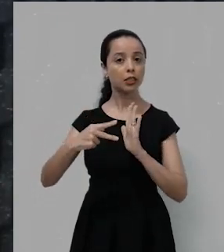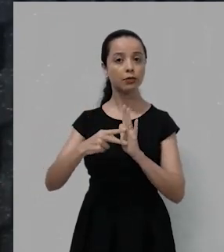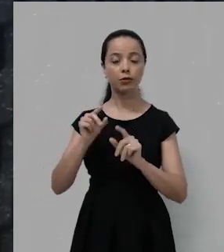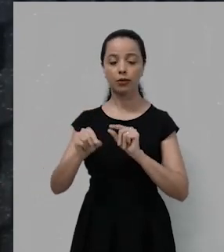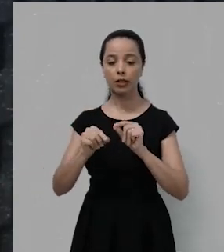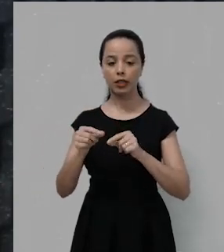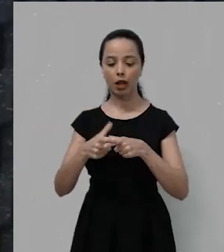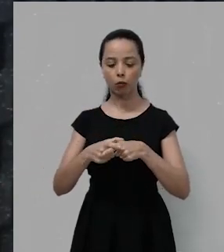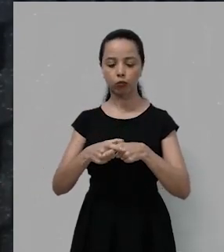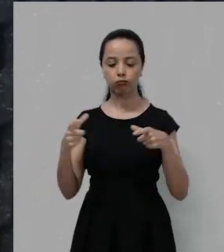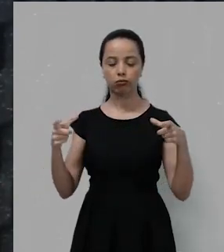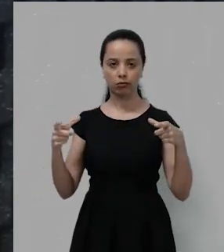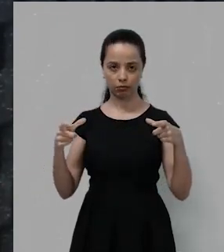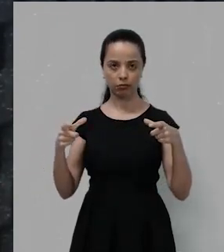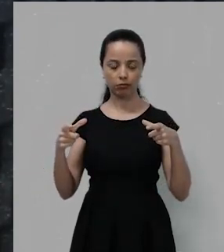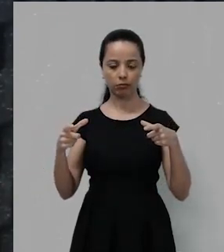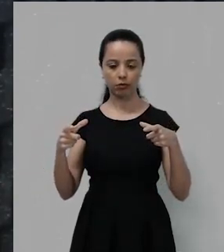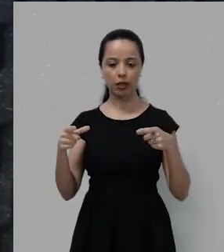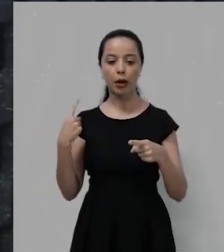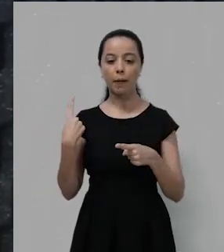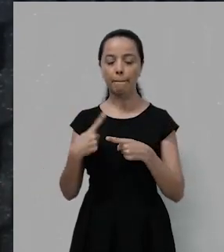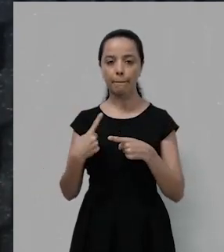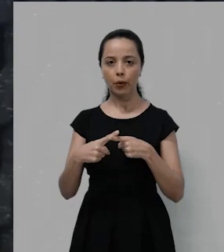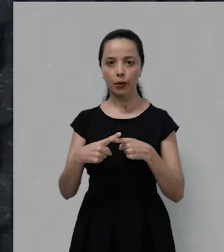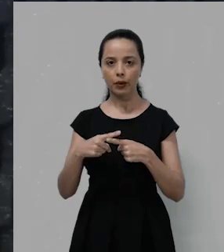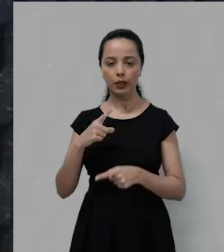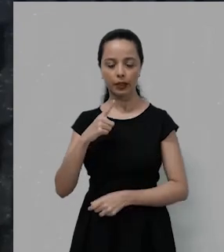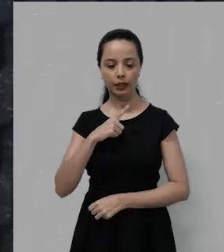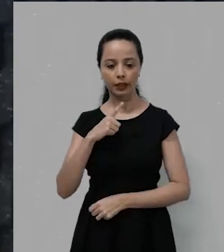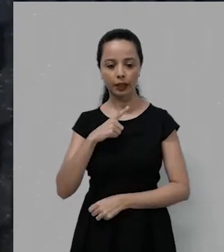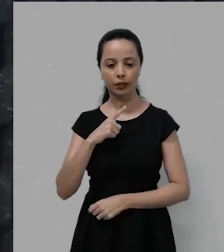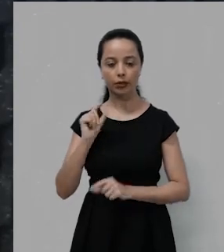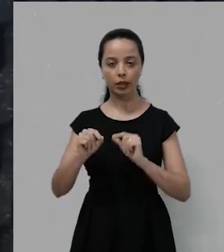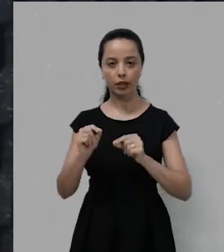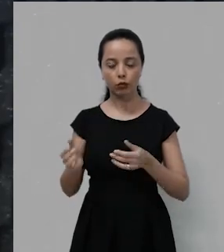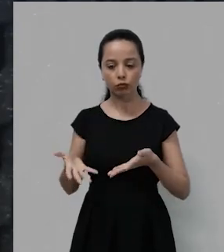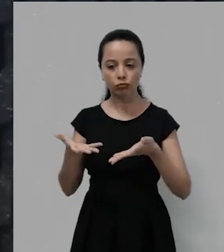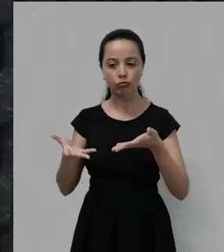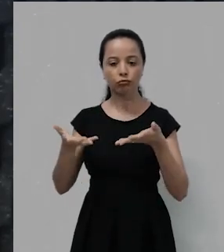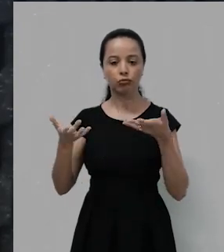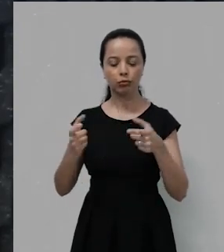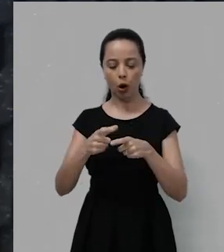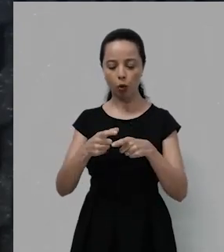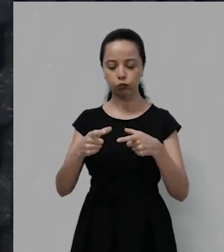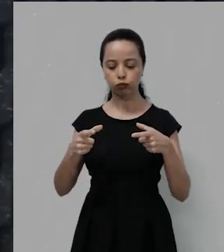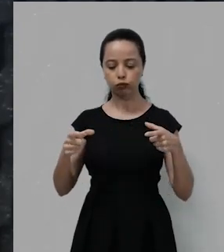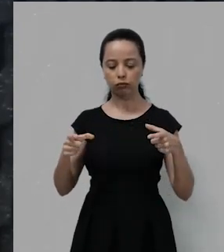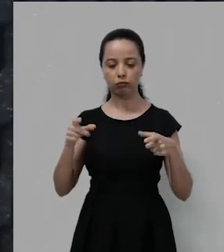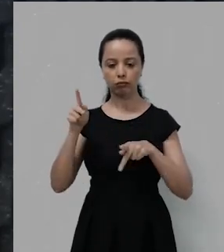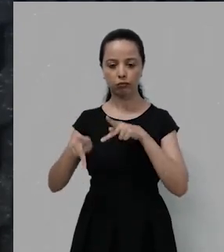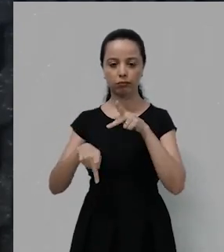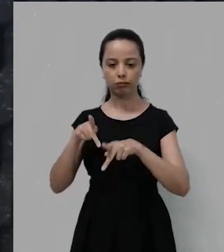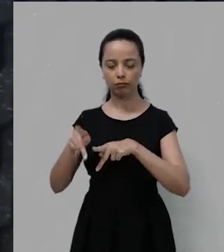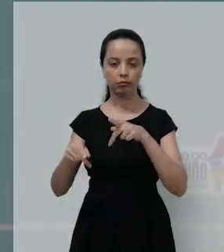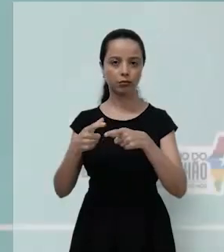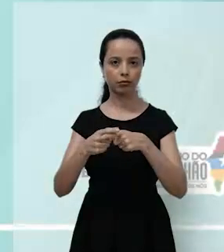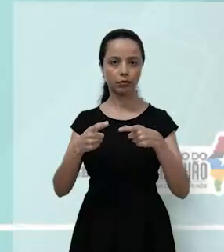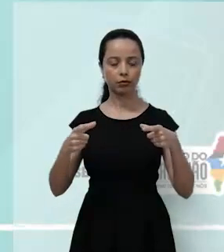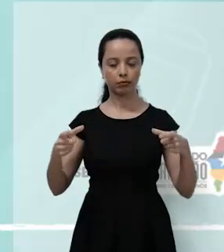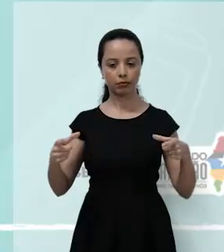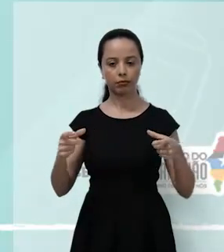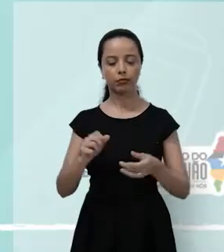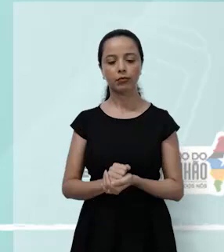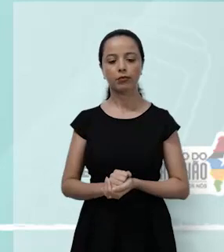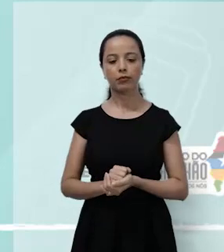porque existe uma maior contribuição para que ocorra um aumento no número de indivíduos dessa população. Então, na